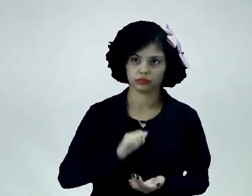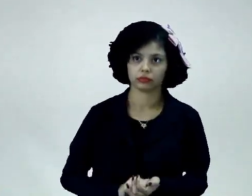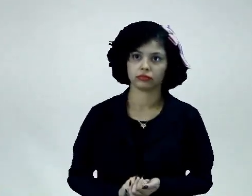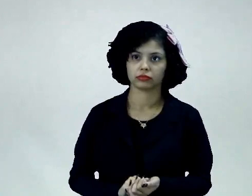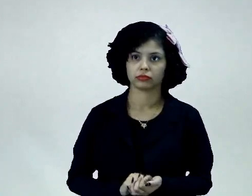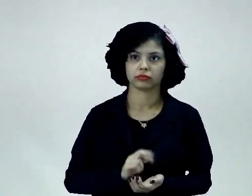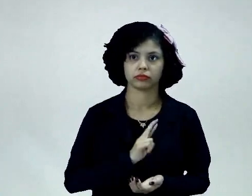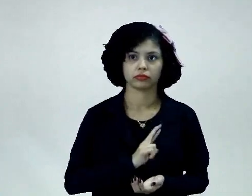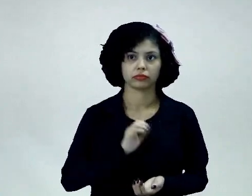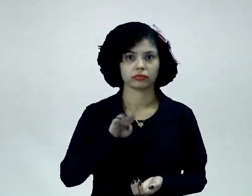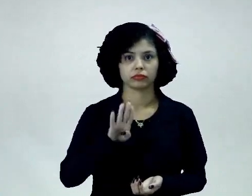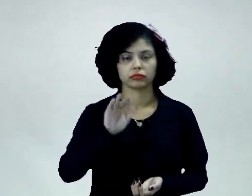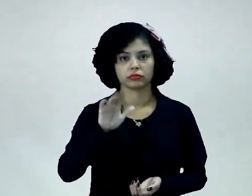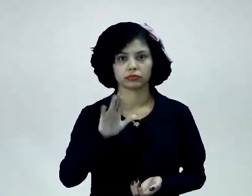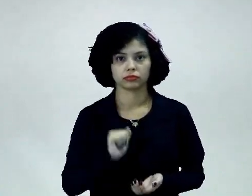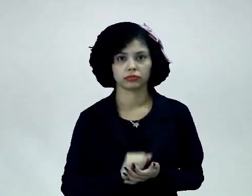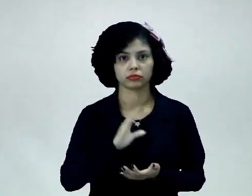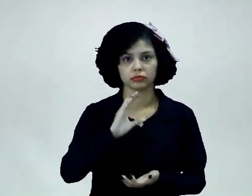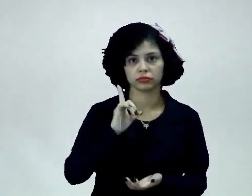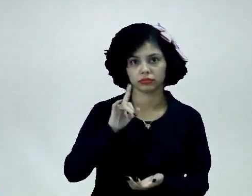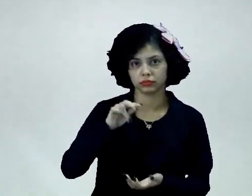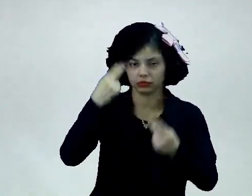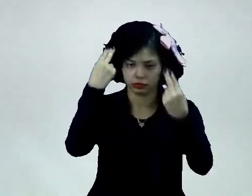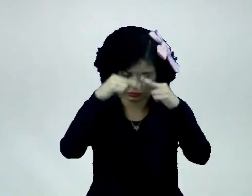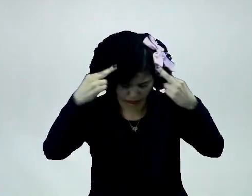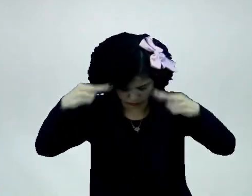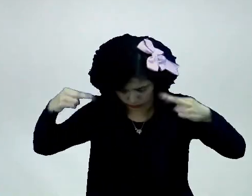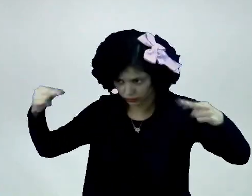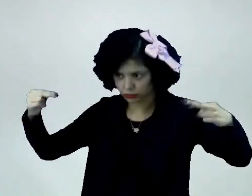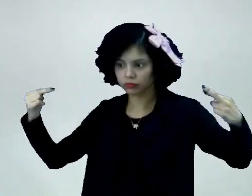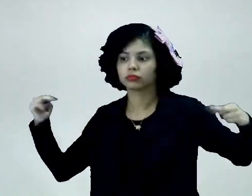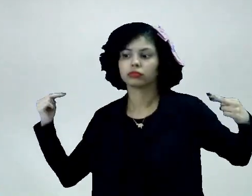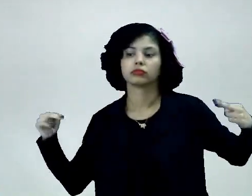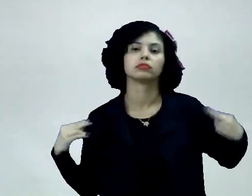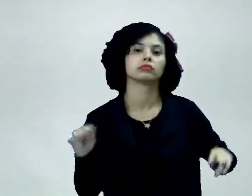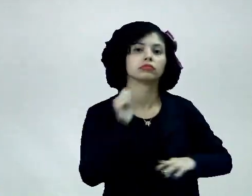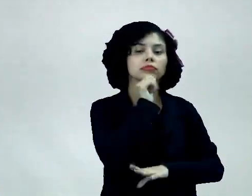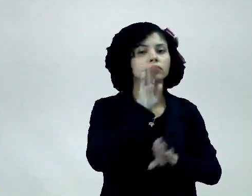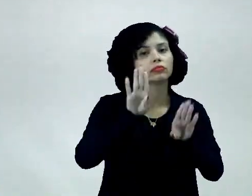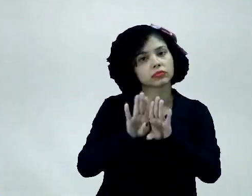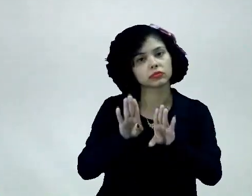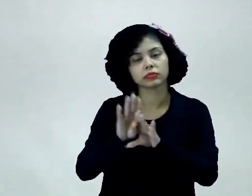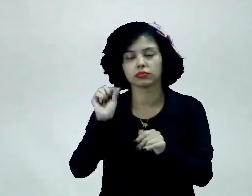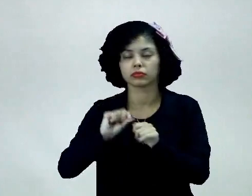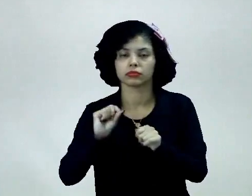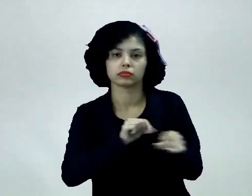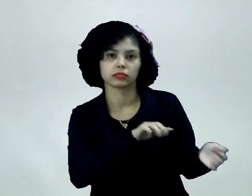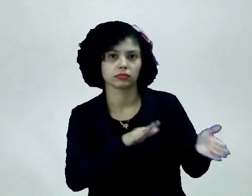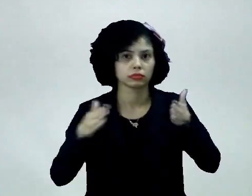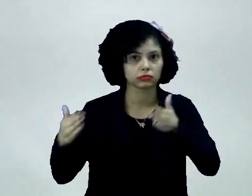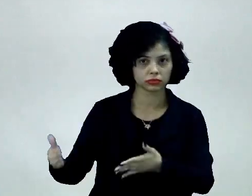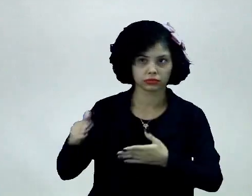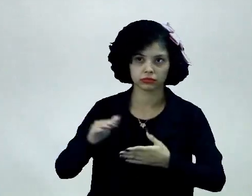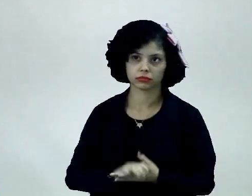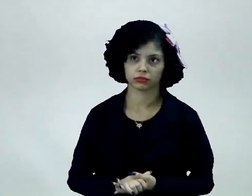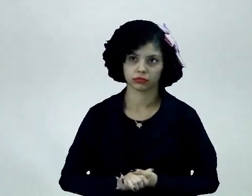muitas religiões como Umbanda, Candomblé, né, e demais outras religiões que fazem parte